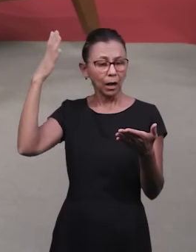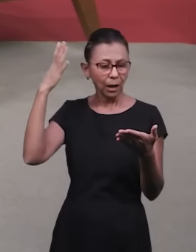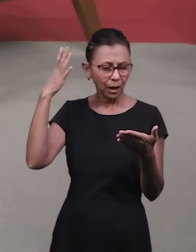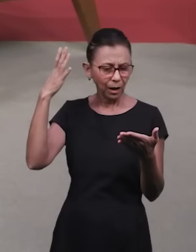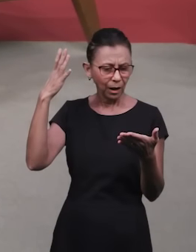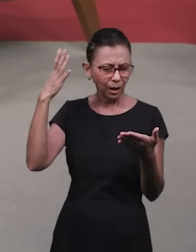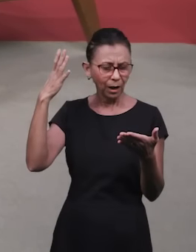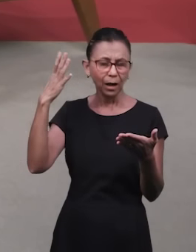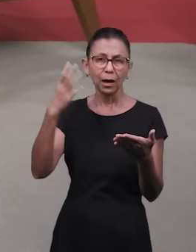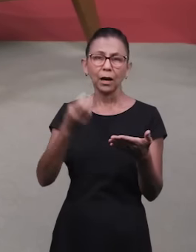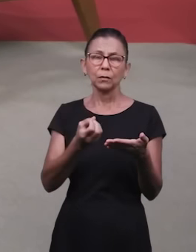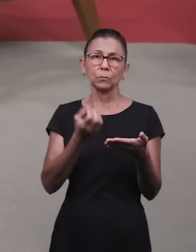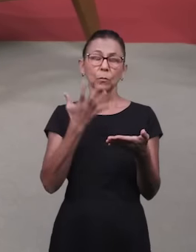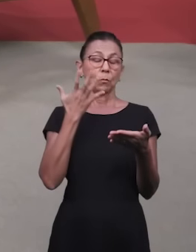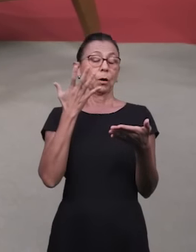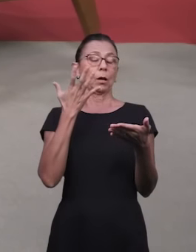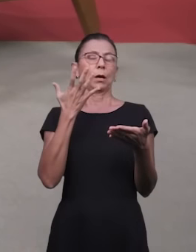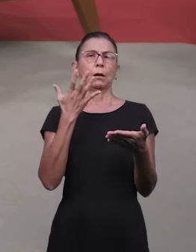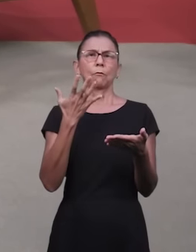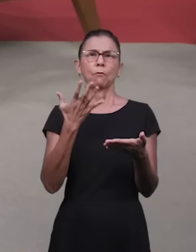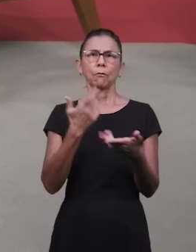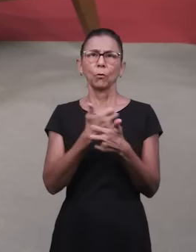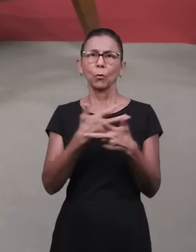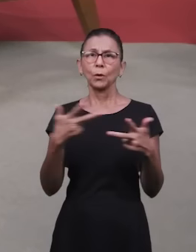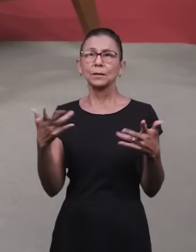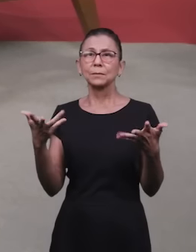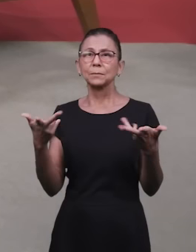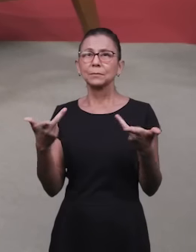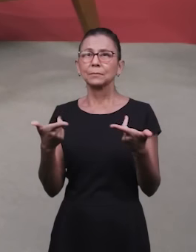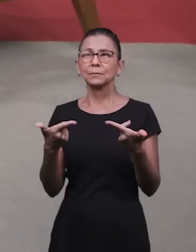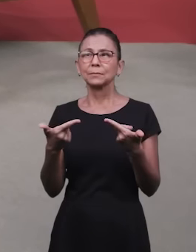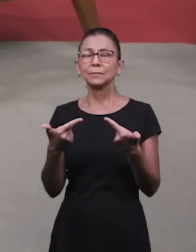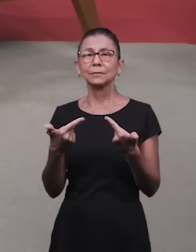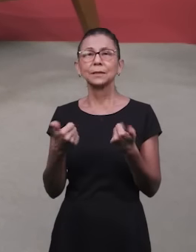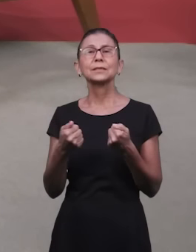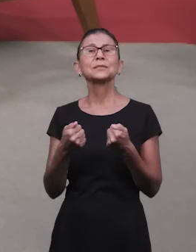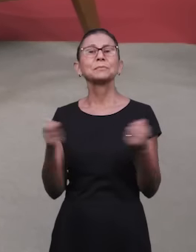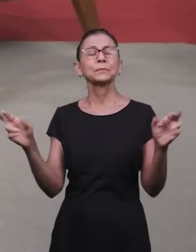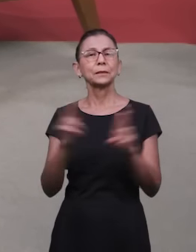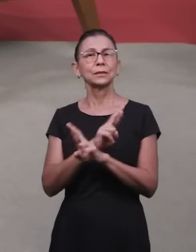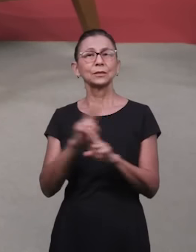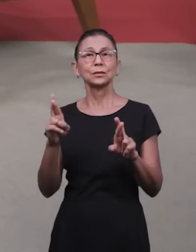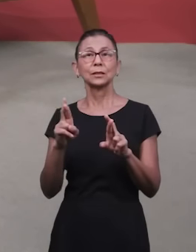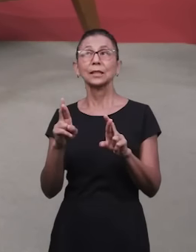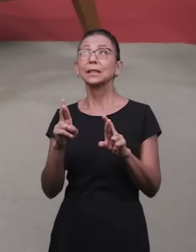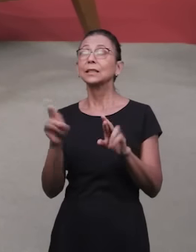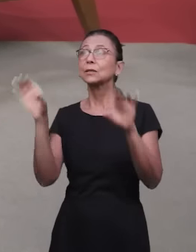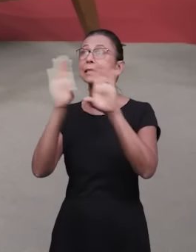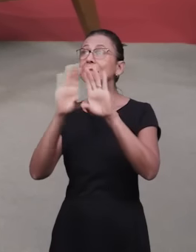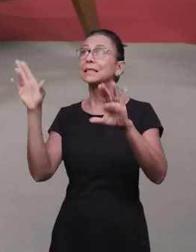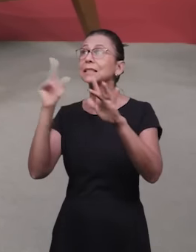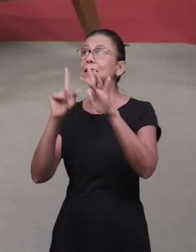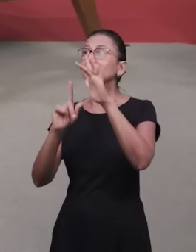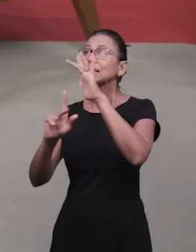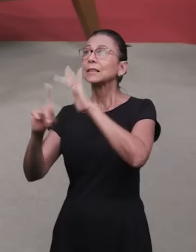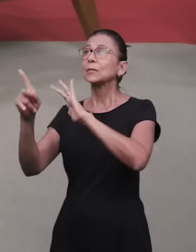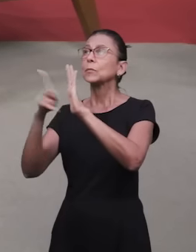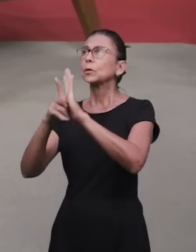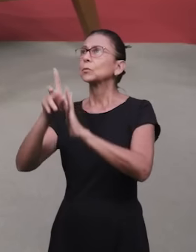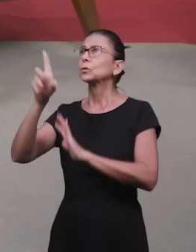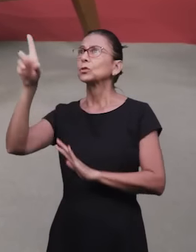nos leva a conhecer os segredos guardados na palavra. Ele nos dá a revelação de coisas maravilhosas que